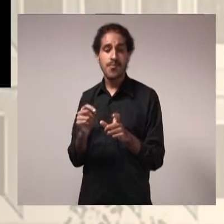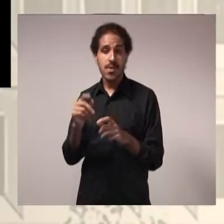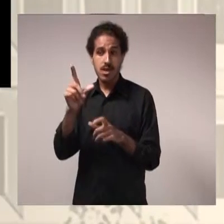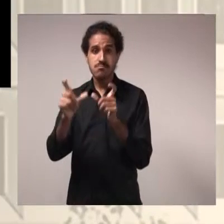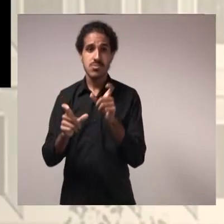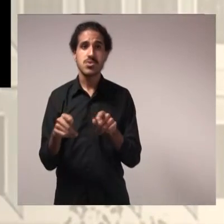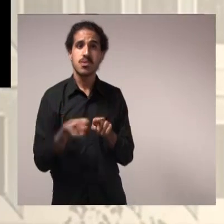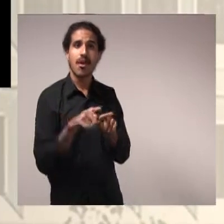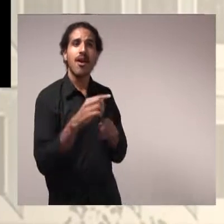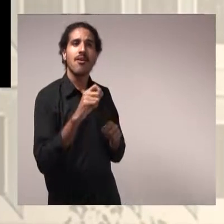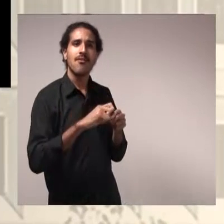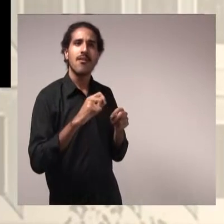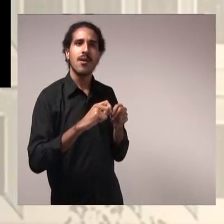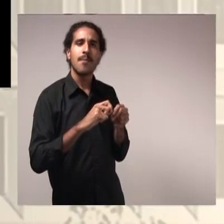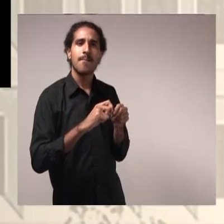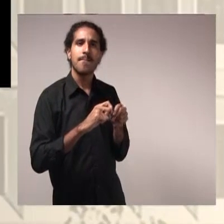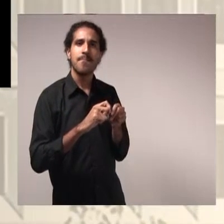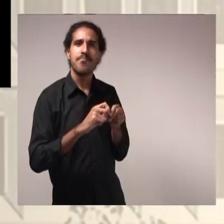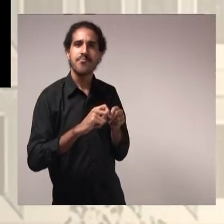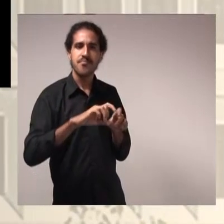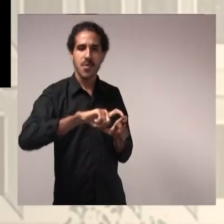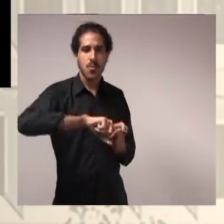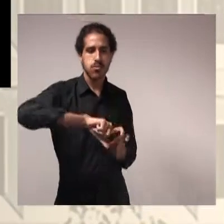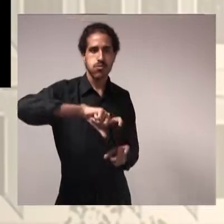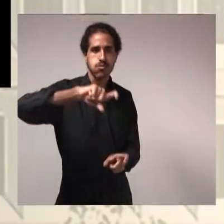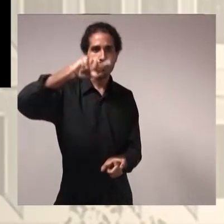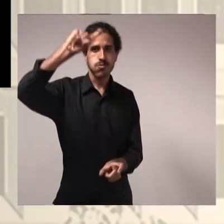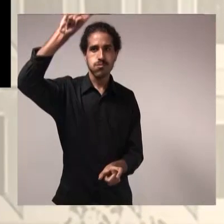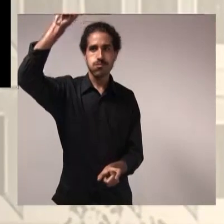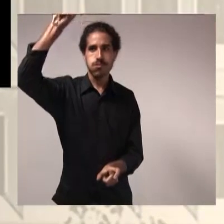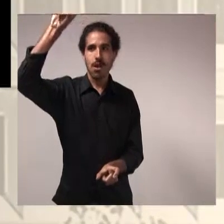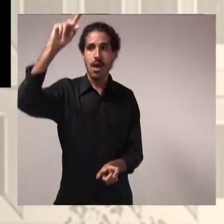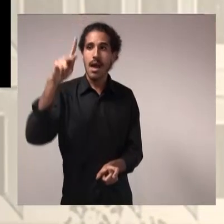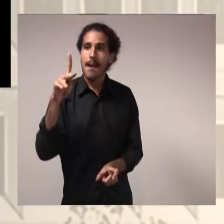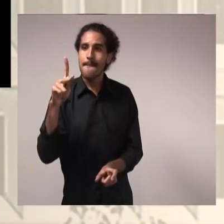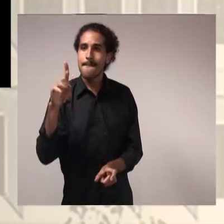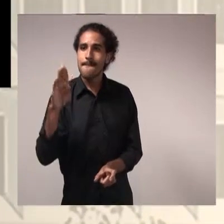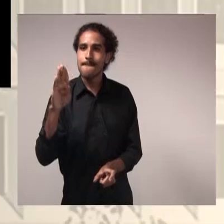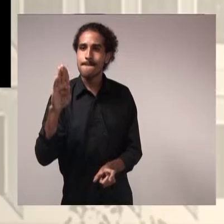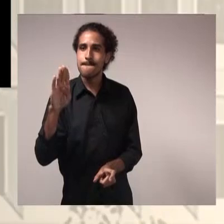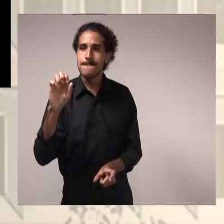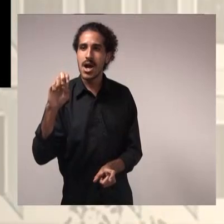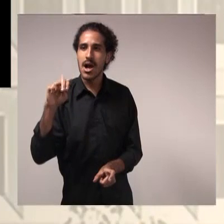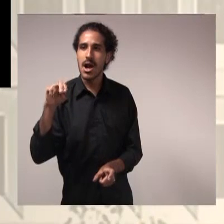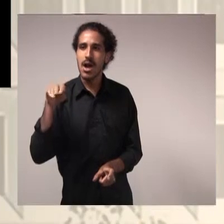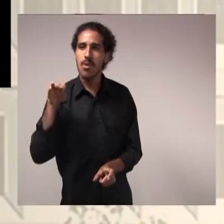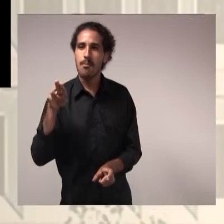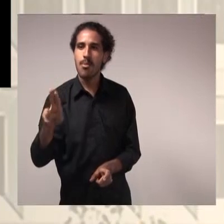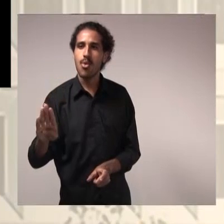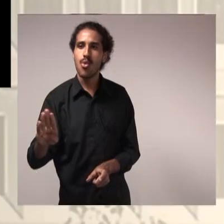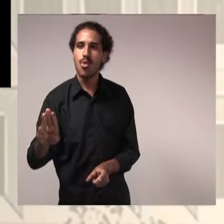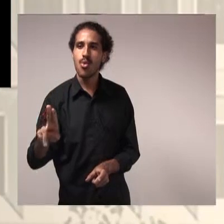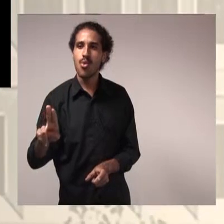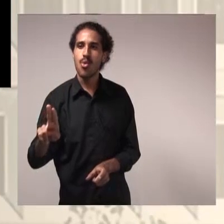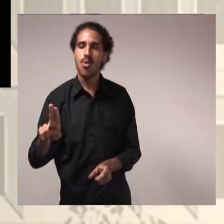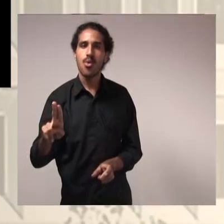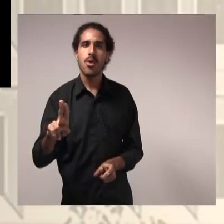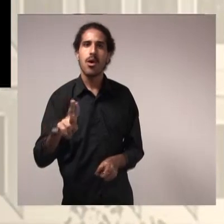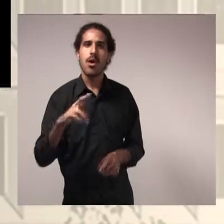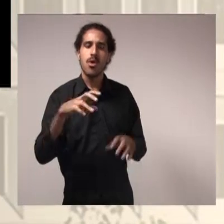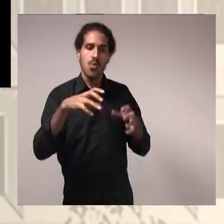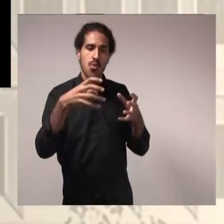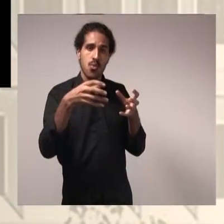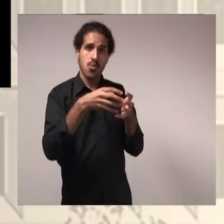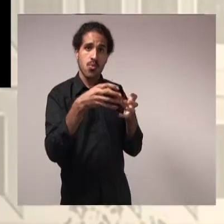A arquitetura em bambu desse projeto, que é é um centro de